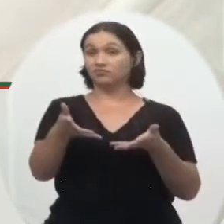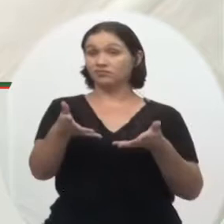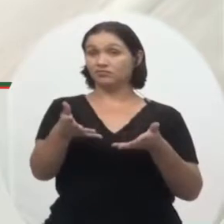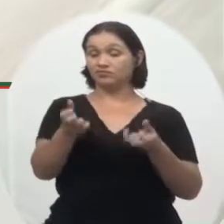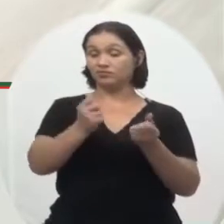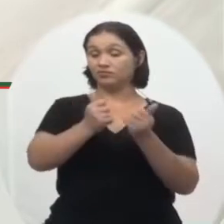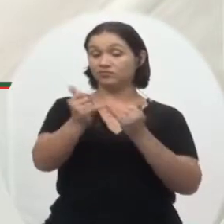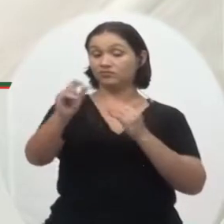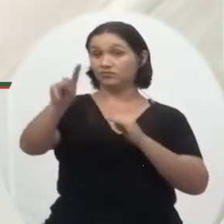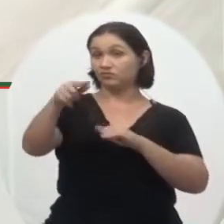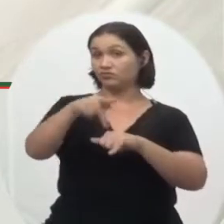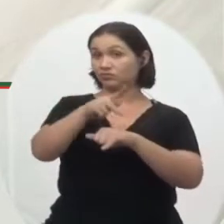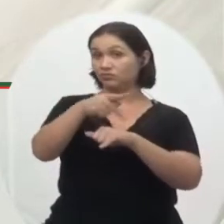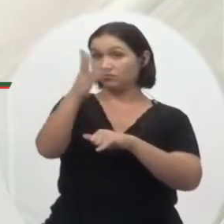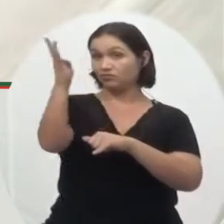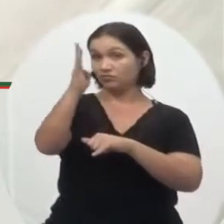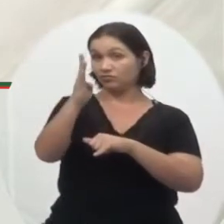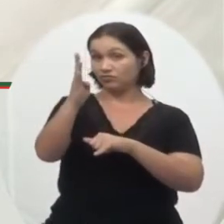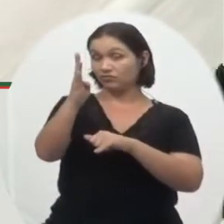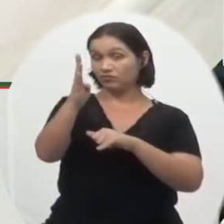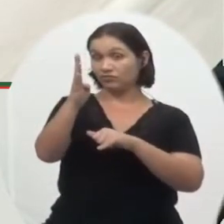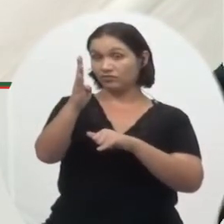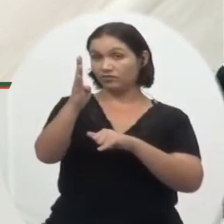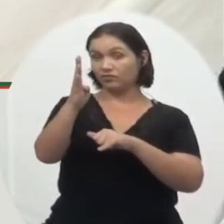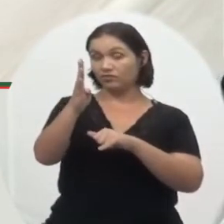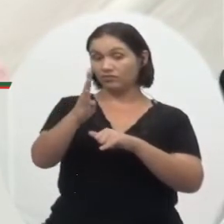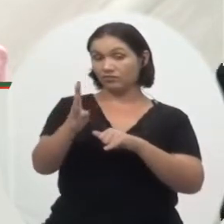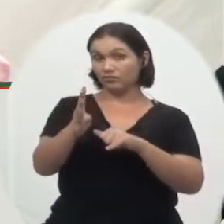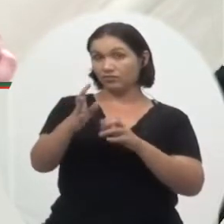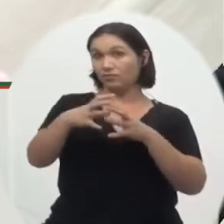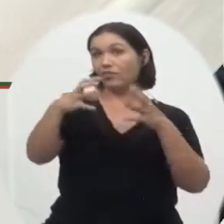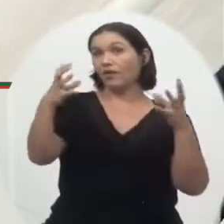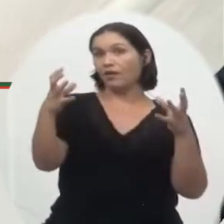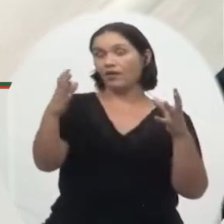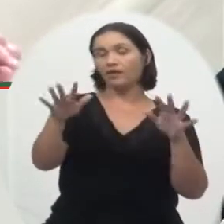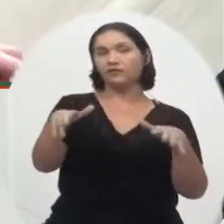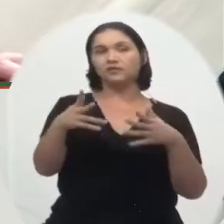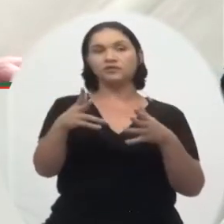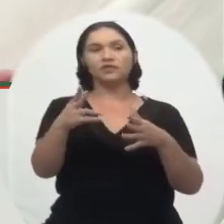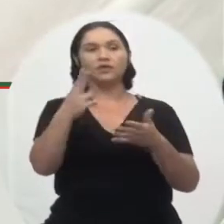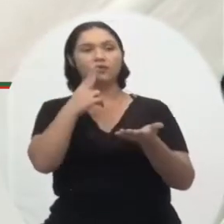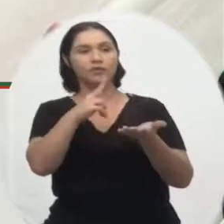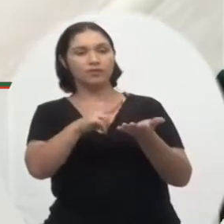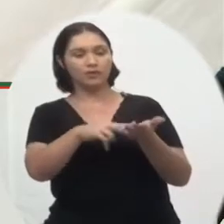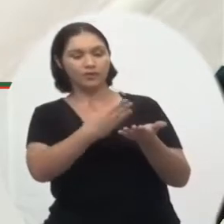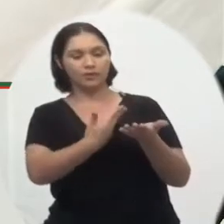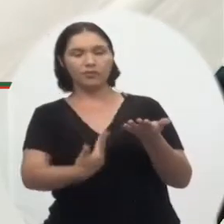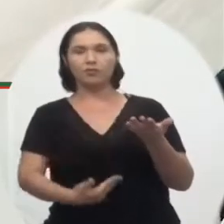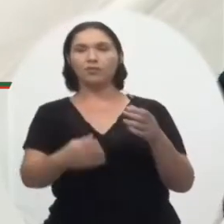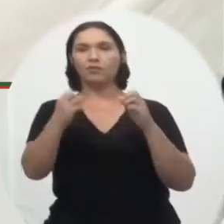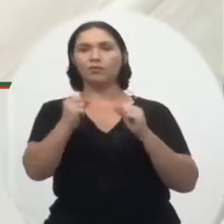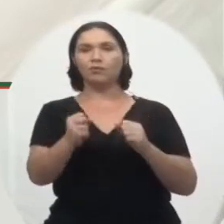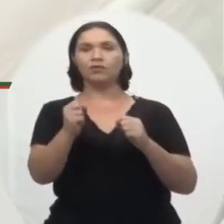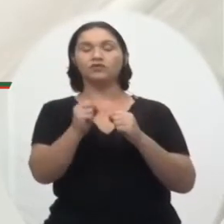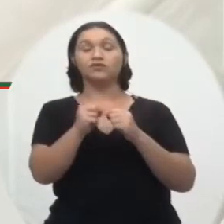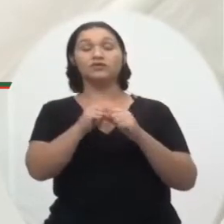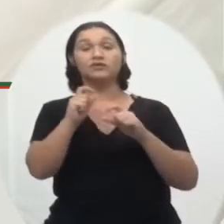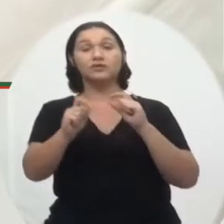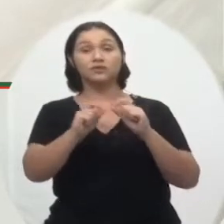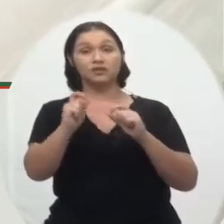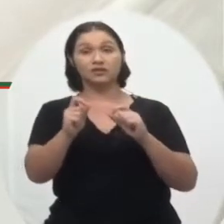países e as referências, os benchmarks que nós temos que buscar, um Correio Público é capaz de fazer a complementação